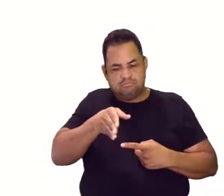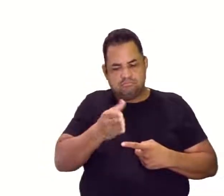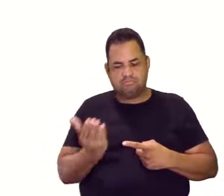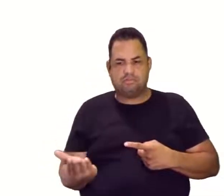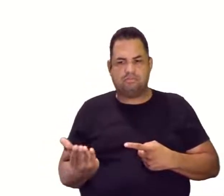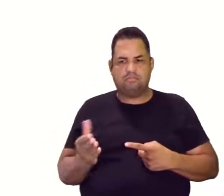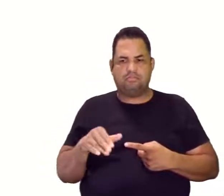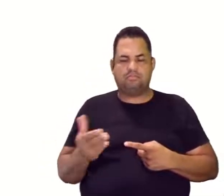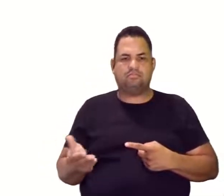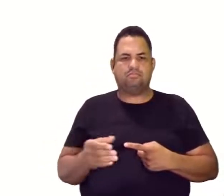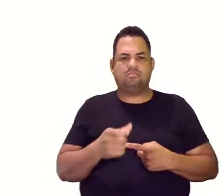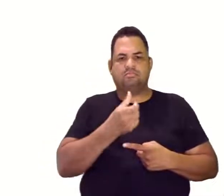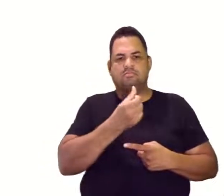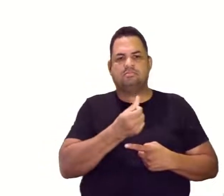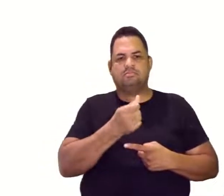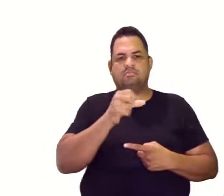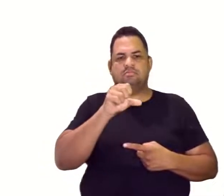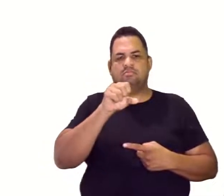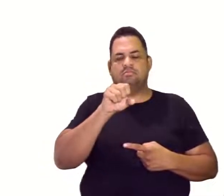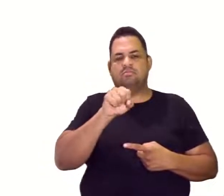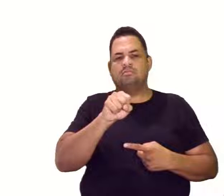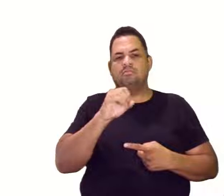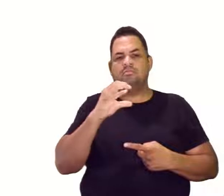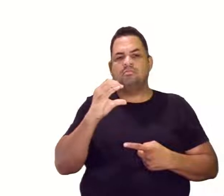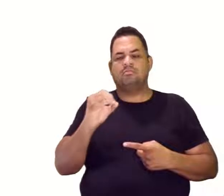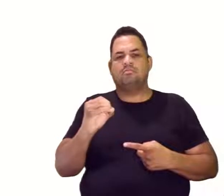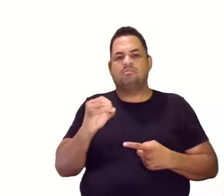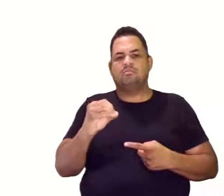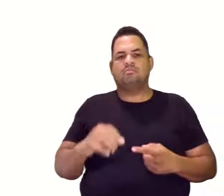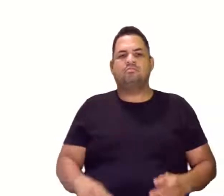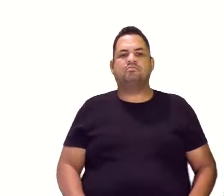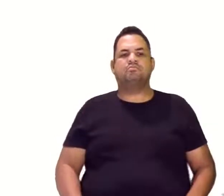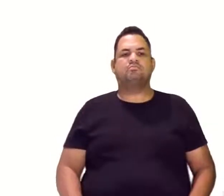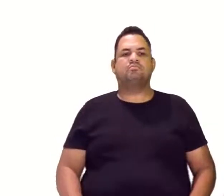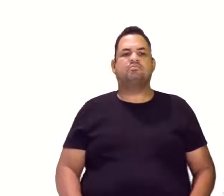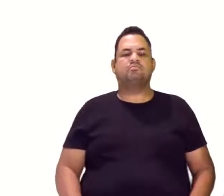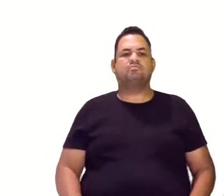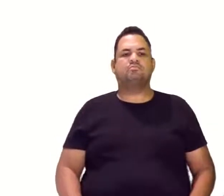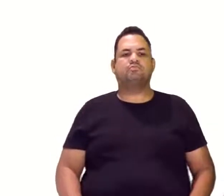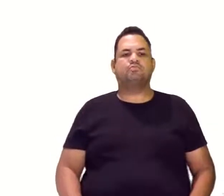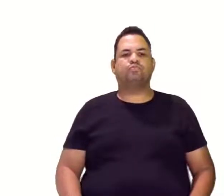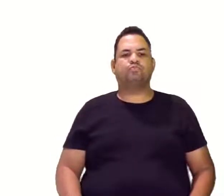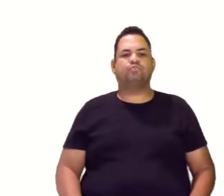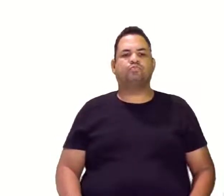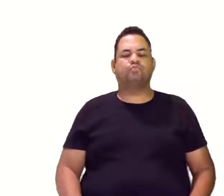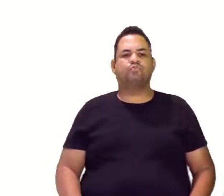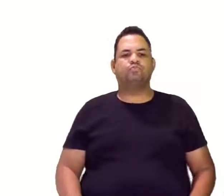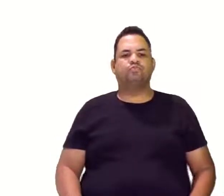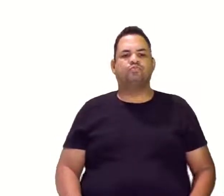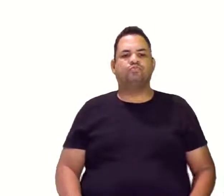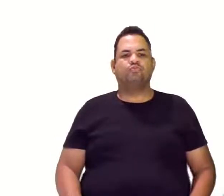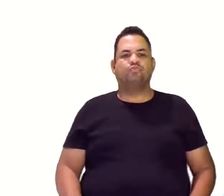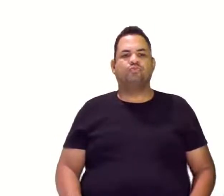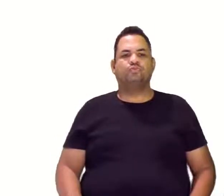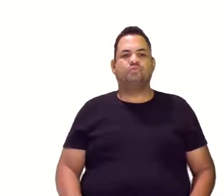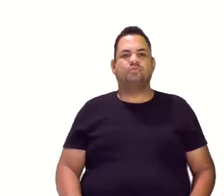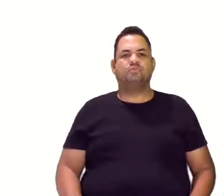né? 6,80, né? 6,8, mas a gente completa com zeros.